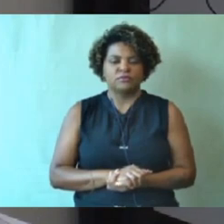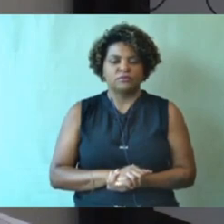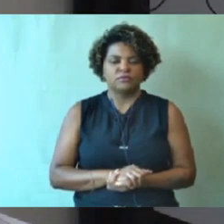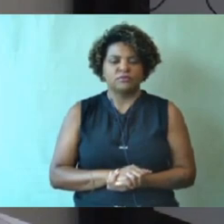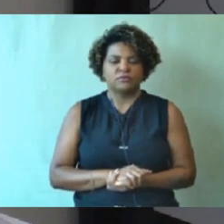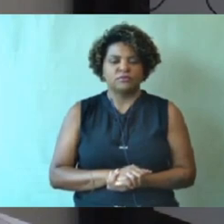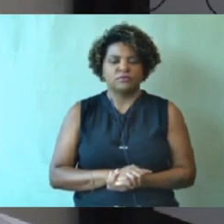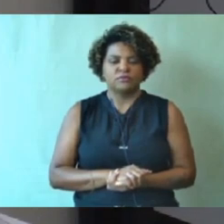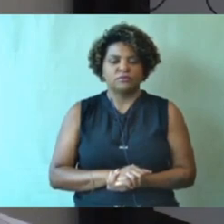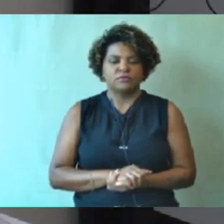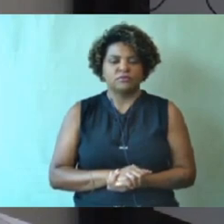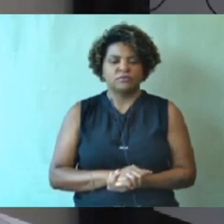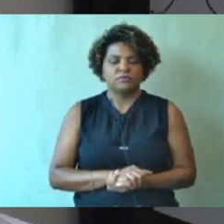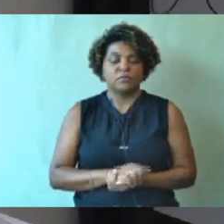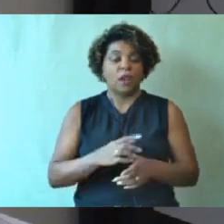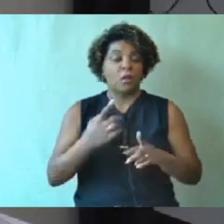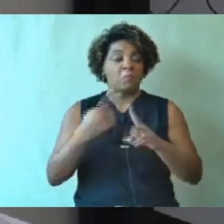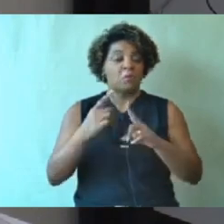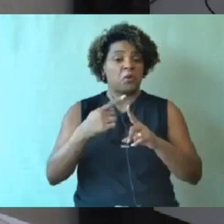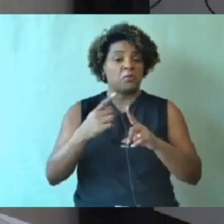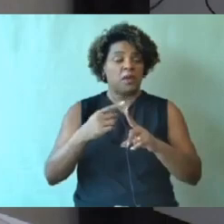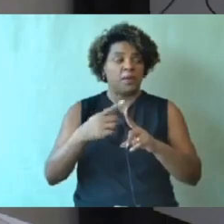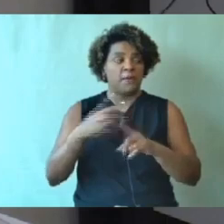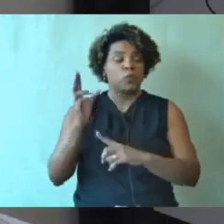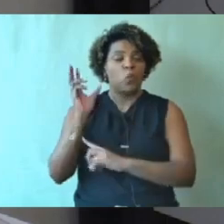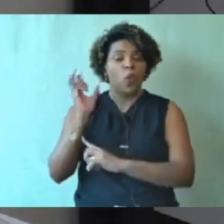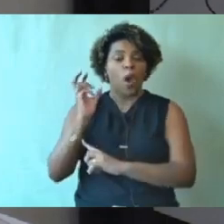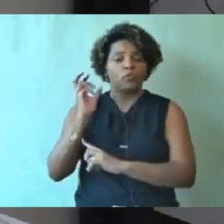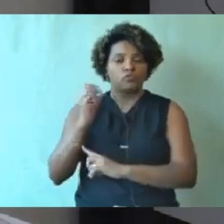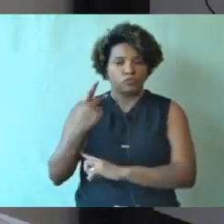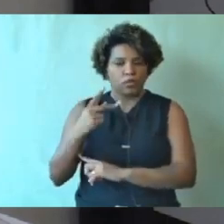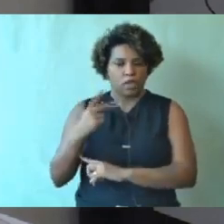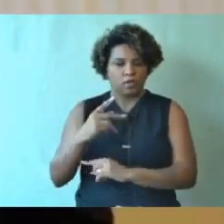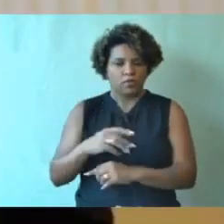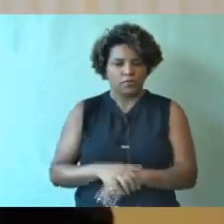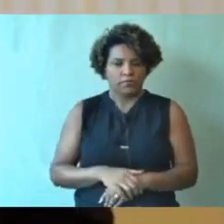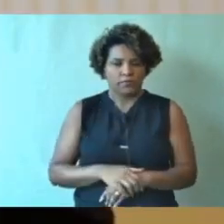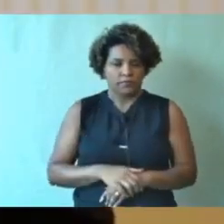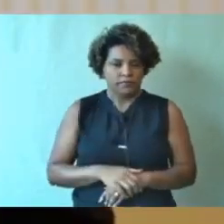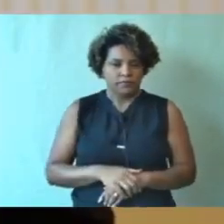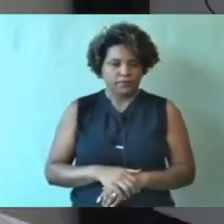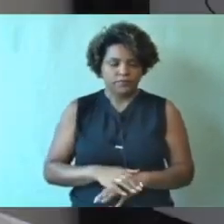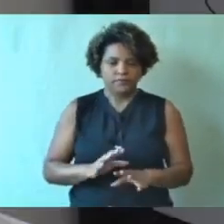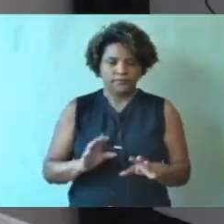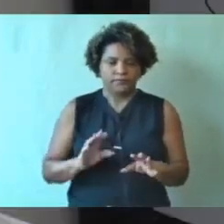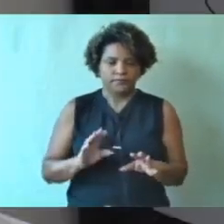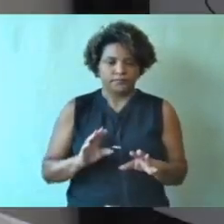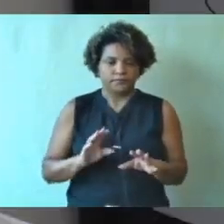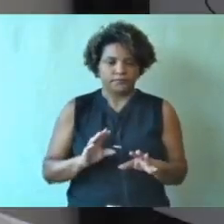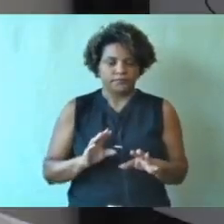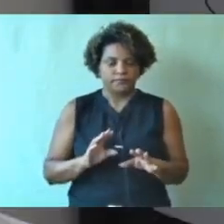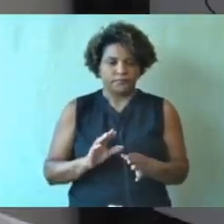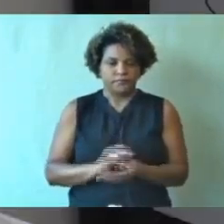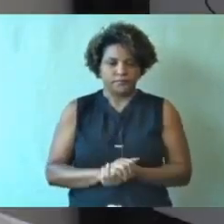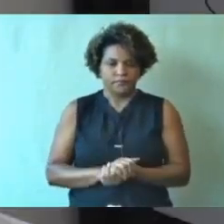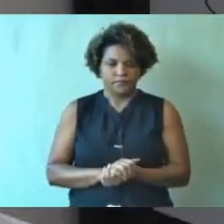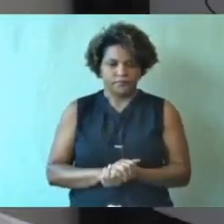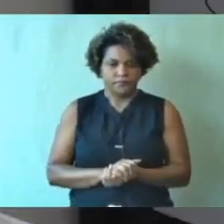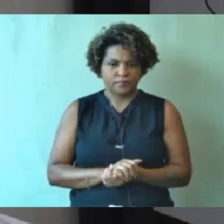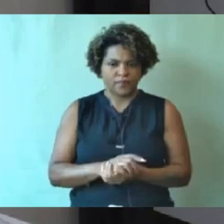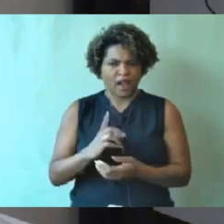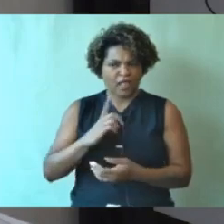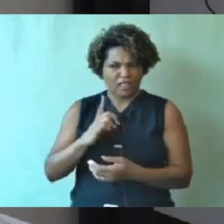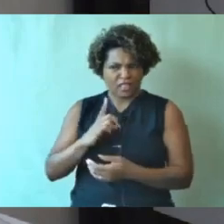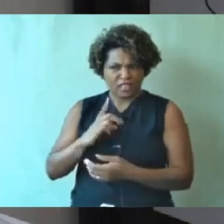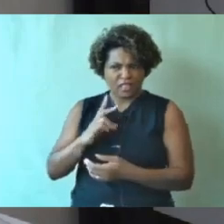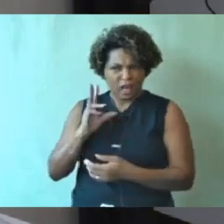Deu problema na transmissão. Você é muito novo. Alô, senhor Rubens. ficou